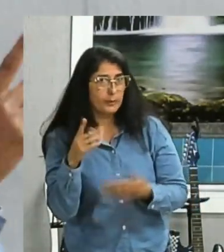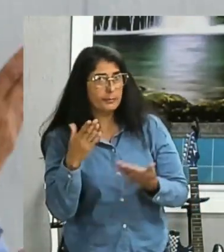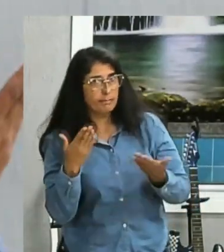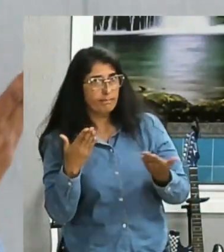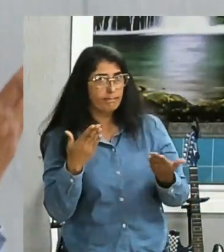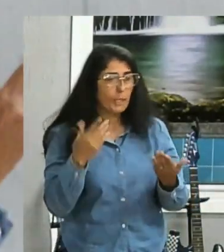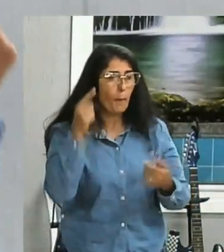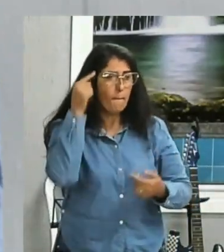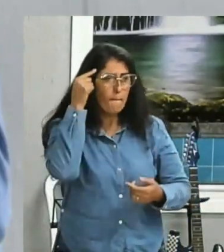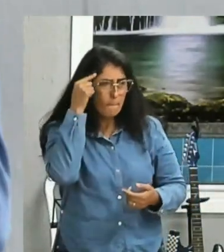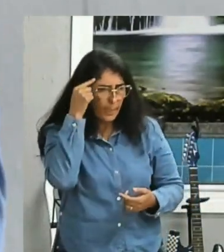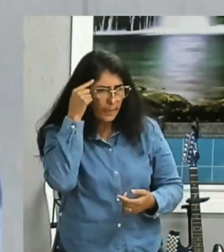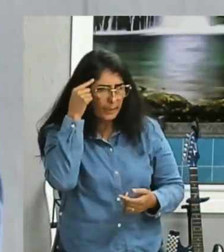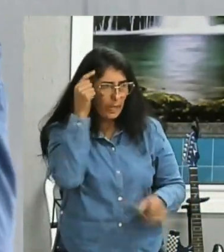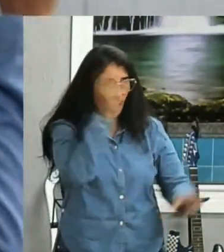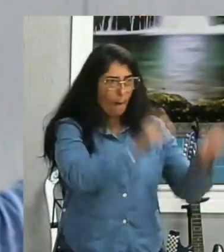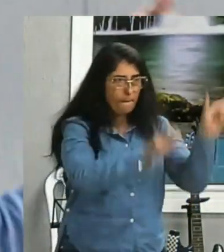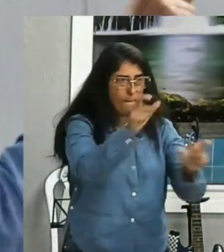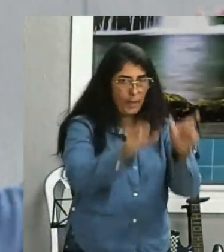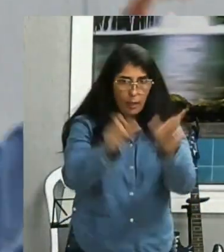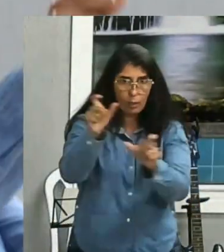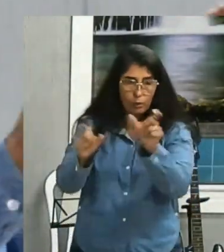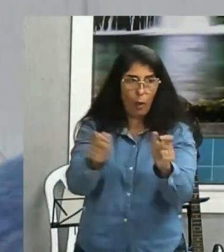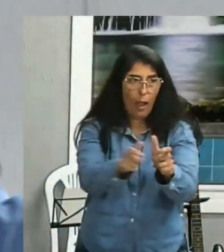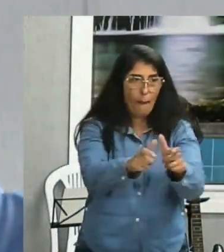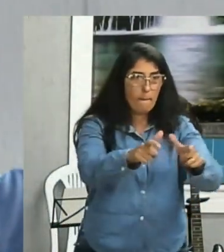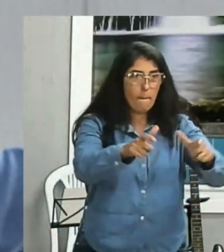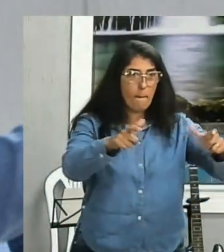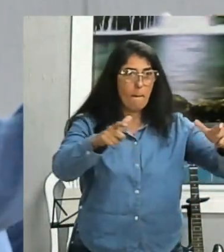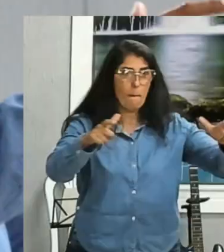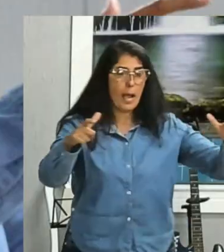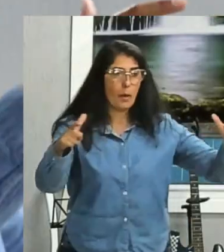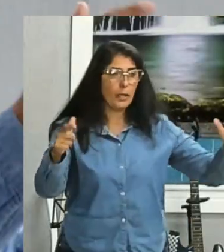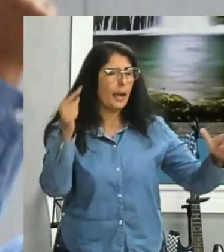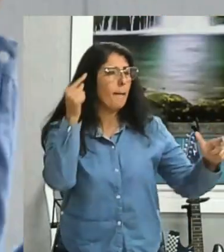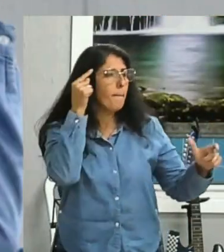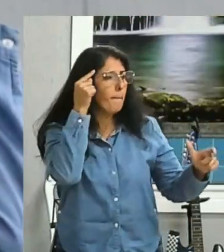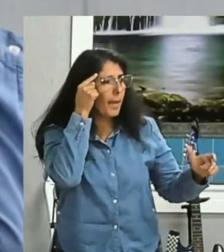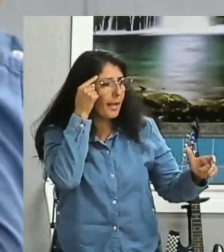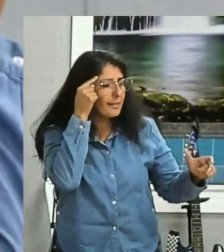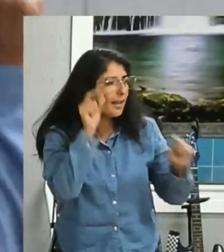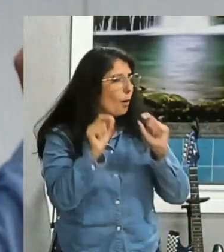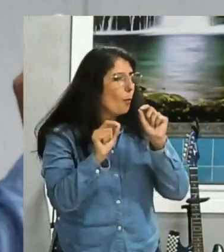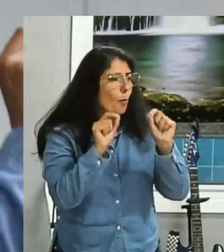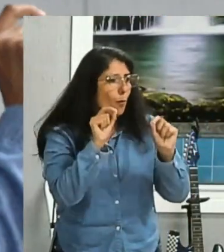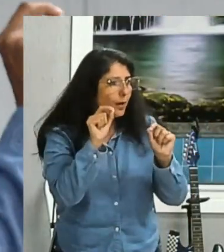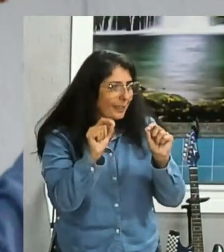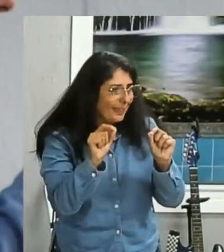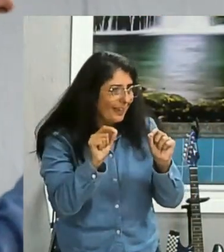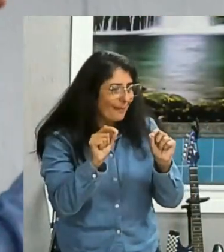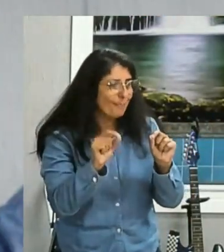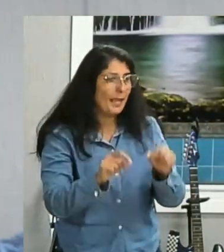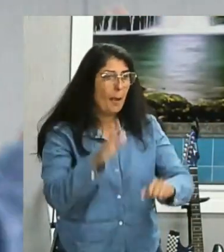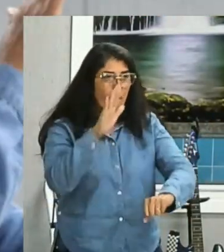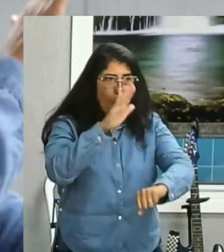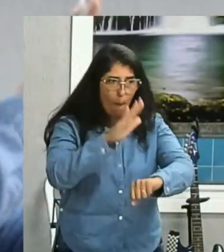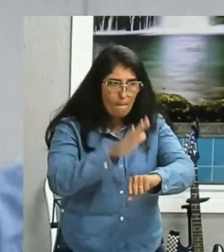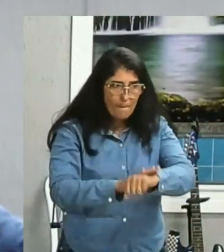concordância de uma maioria de que esses anjos são os líderes da igreja, ou